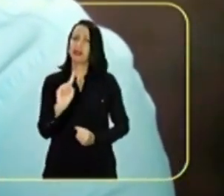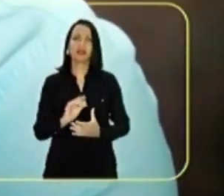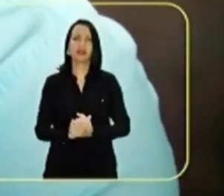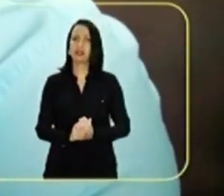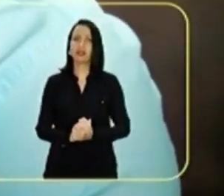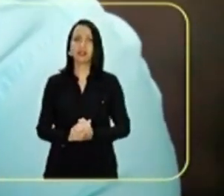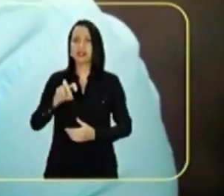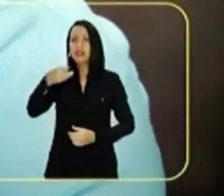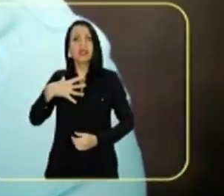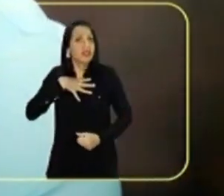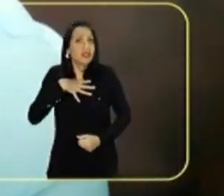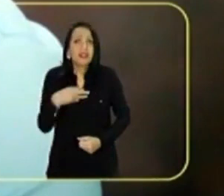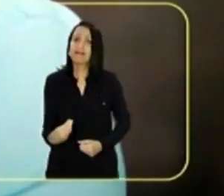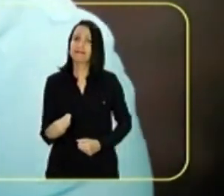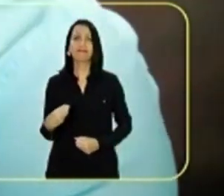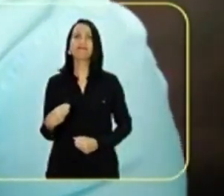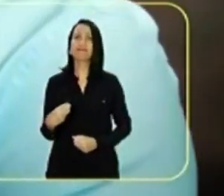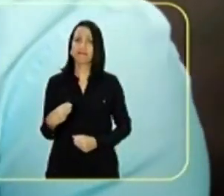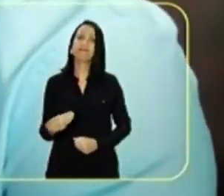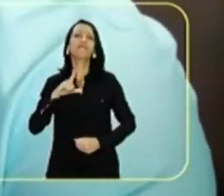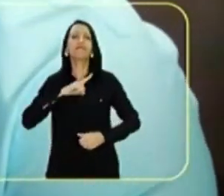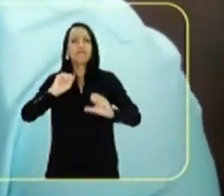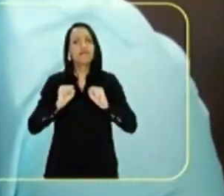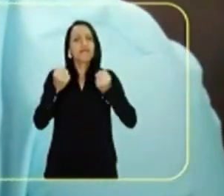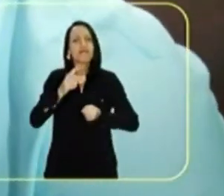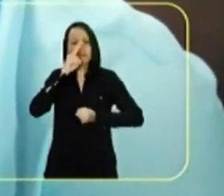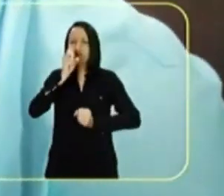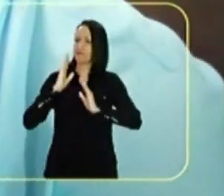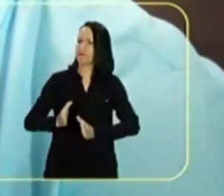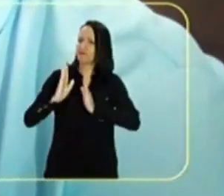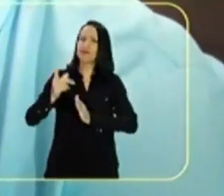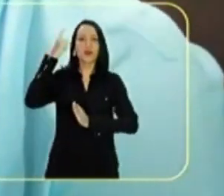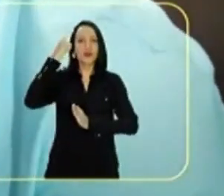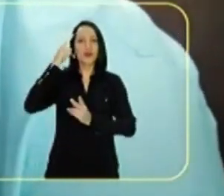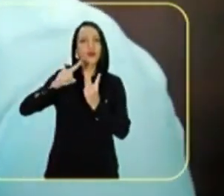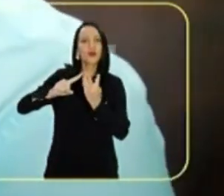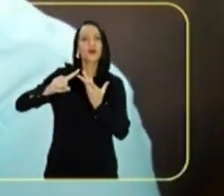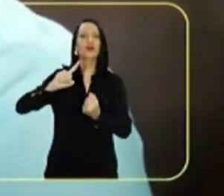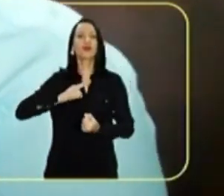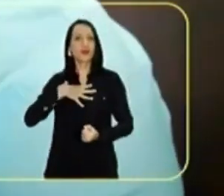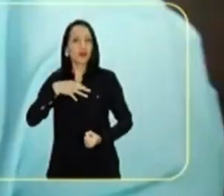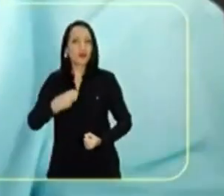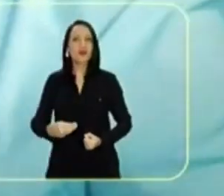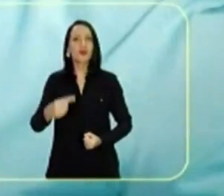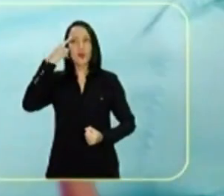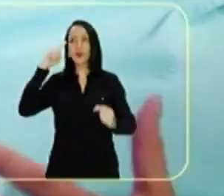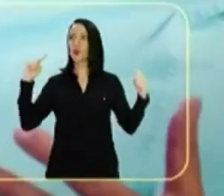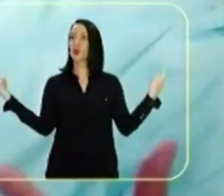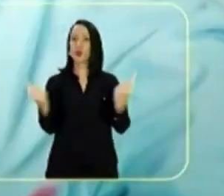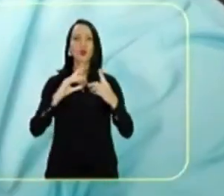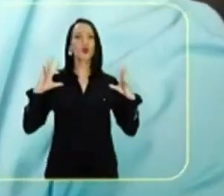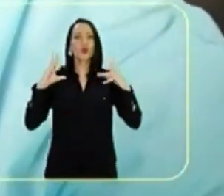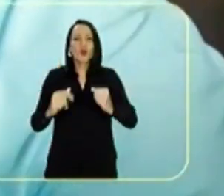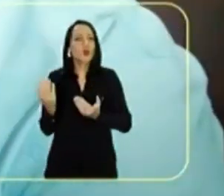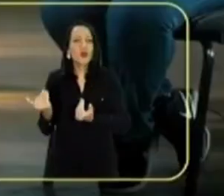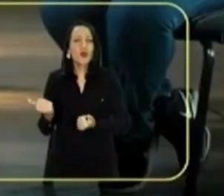fácil perder um filho e ter força para seguir em frente e pensar nos outros e pensar em